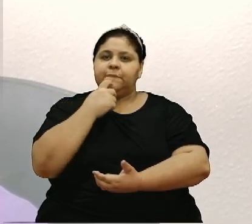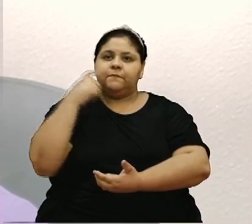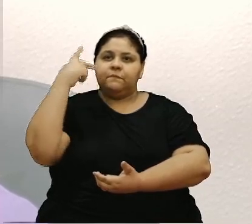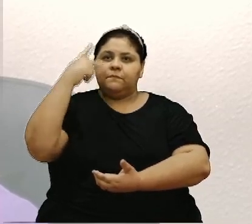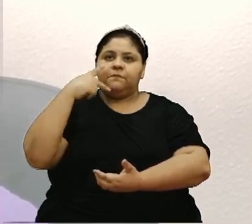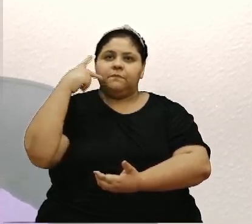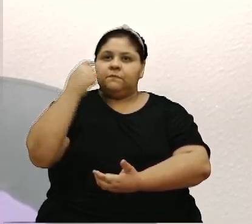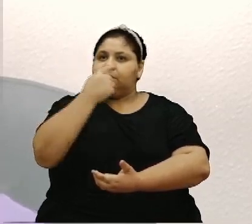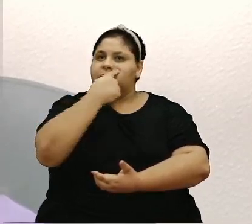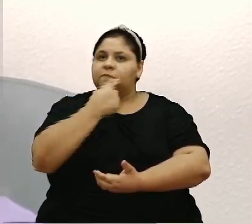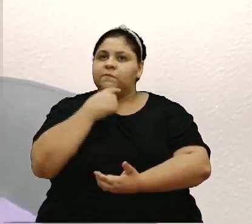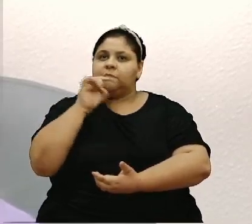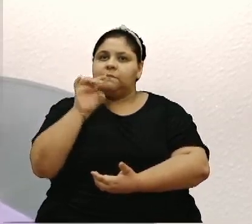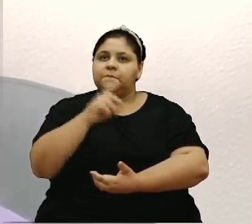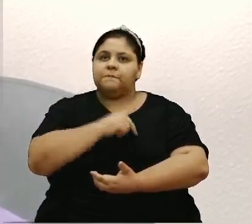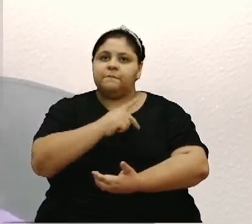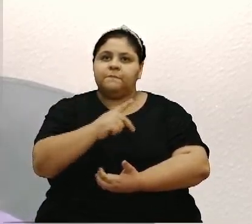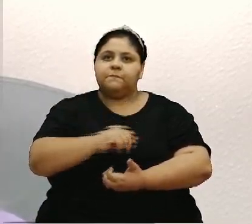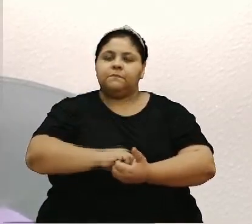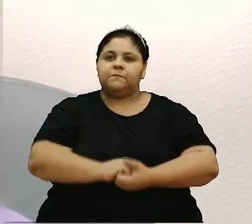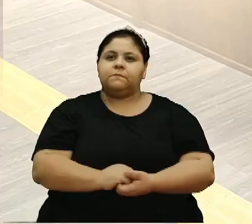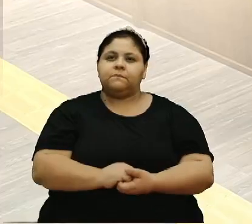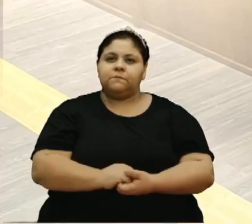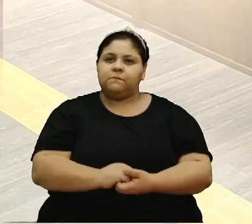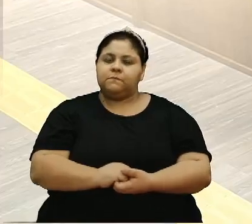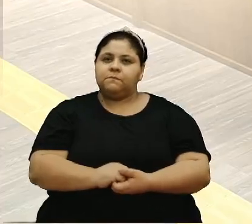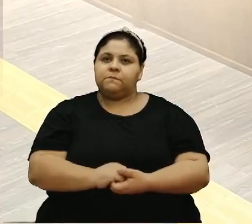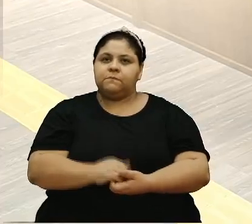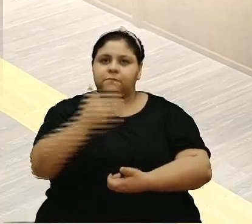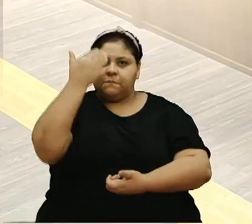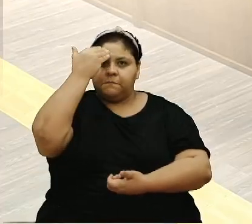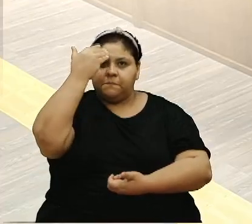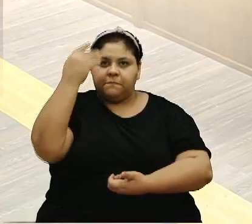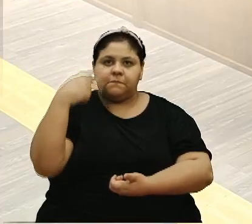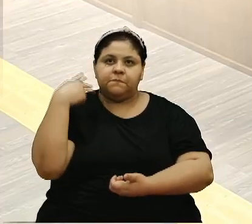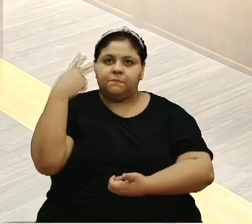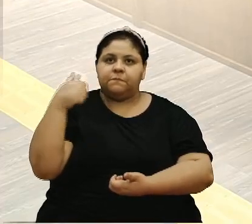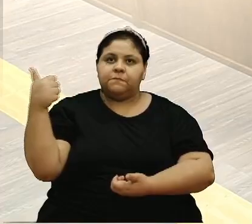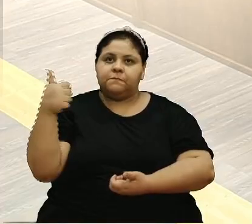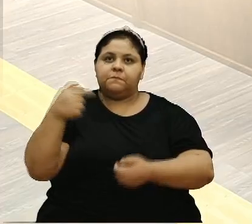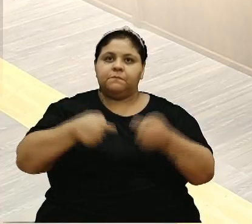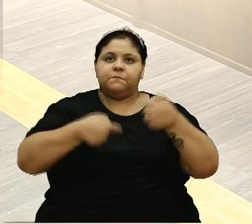Wagner Petrini. Era isso, senhora presidente. Obrigada, vereador. Em primeira discussão.